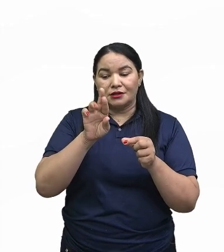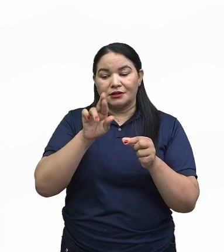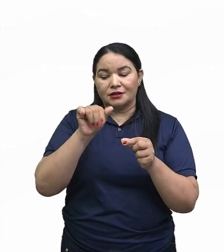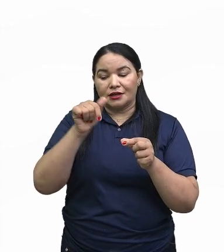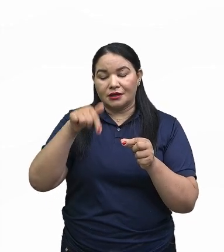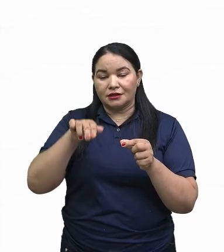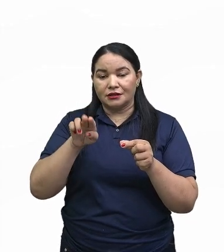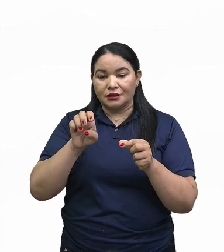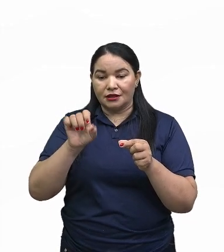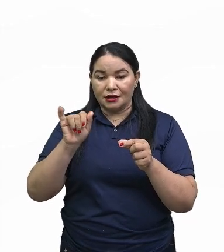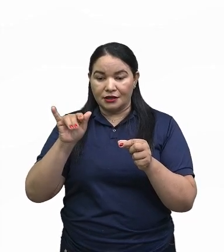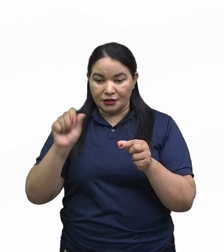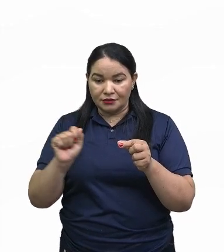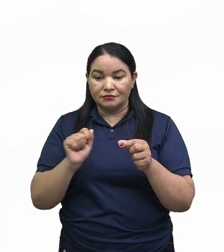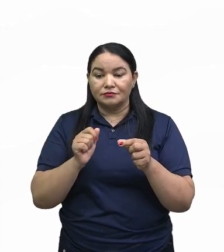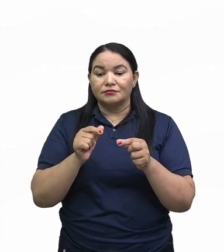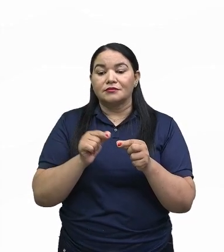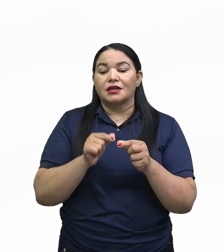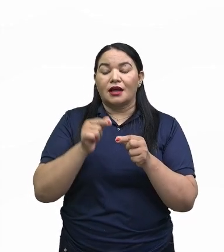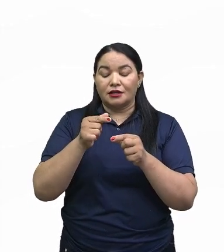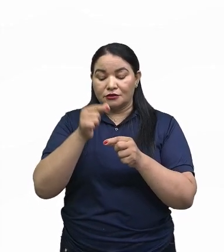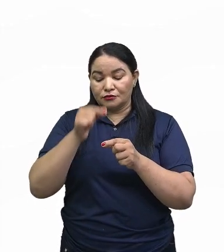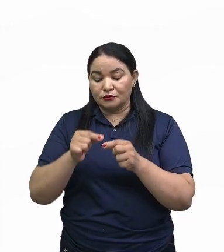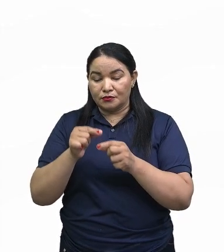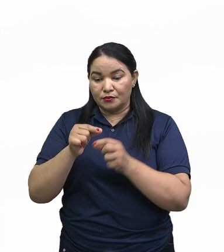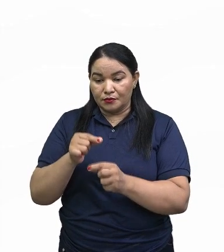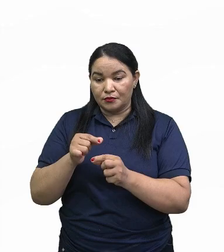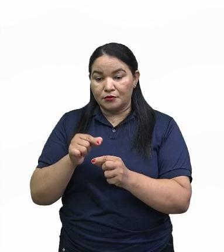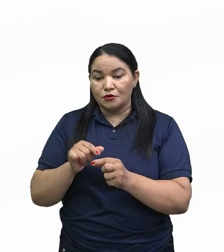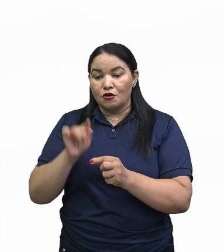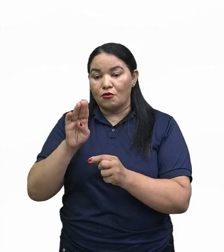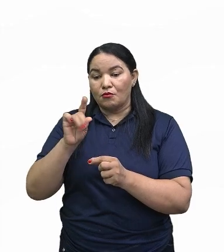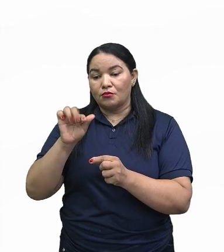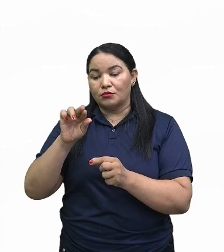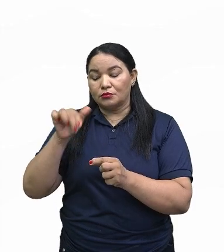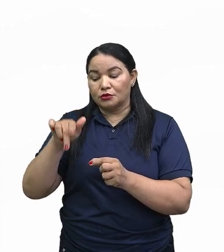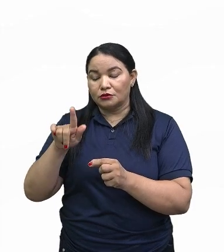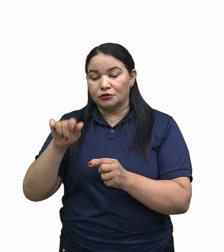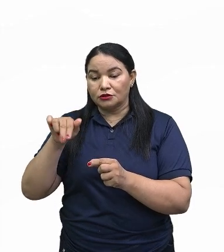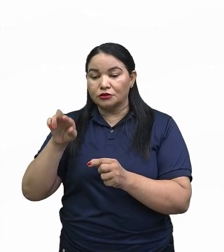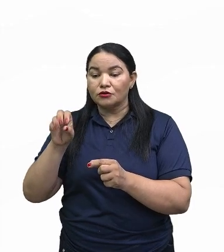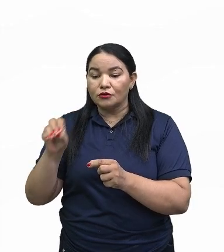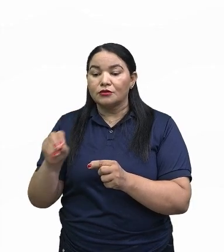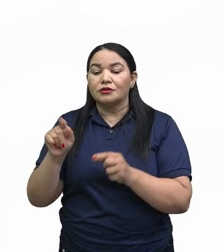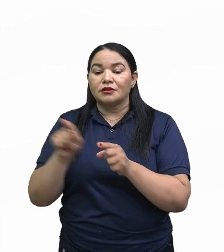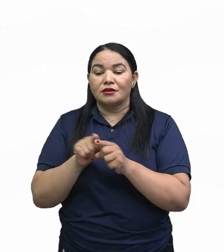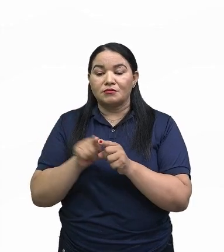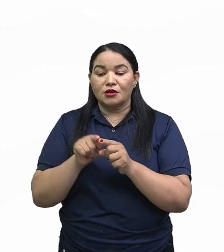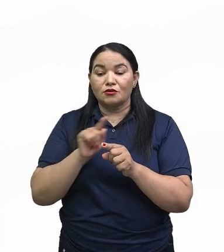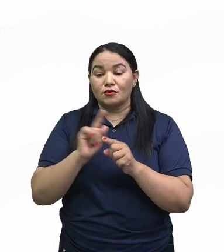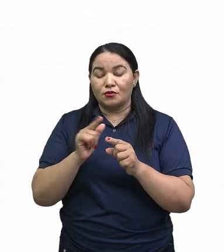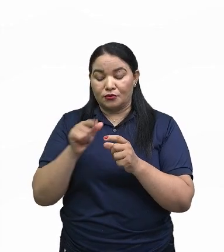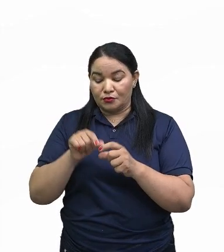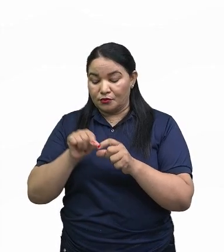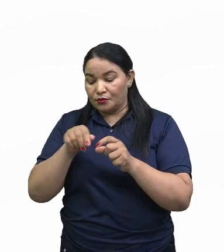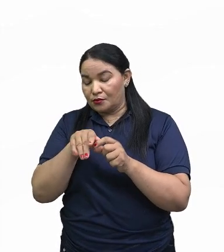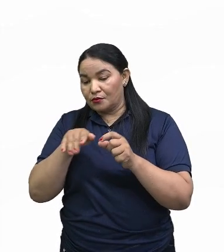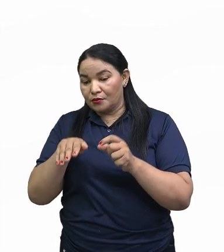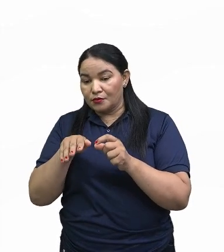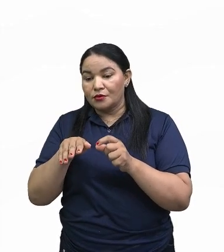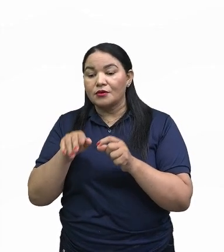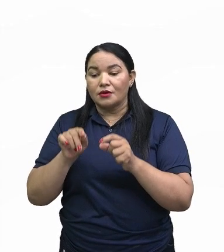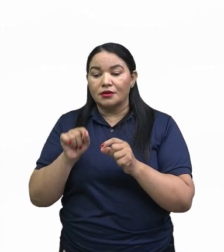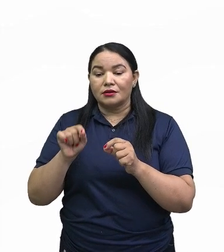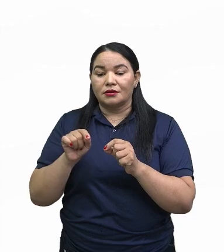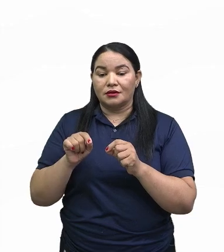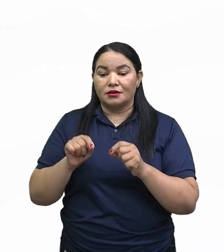ela vai terminar ali nos brônquios, nos bronquíolos, e no final dos bronquíolos a gente tem os alvéolos. E essas estruturas estão ali